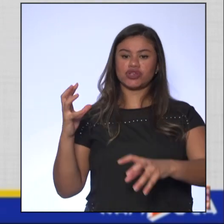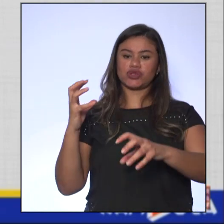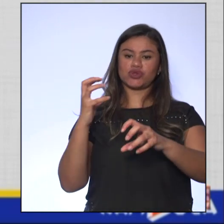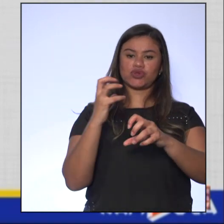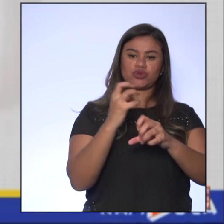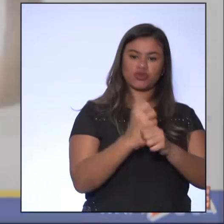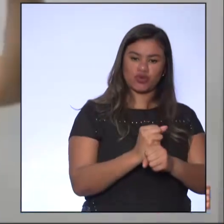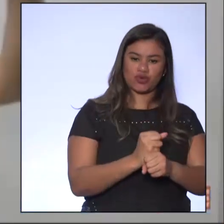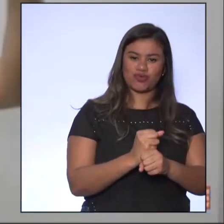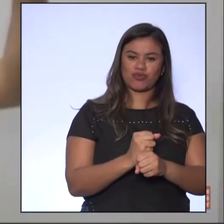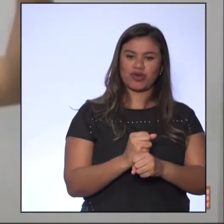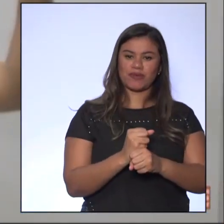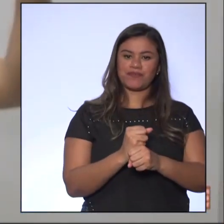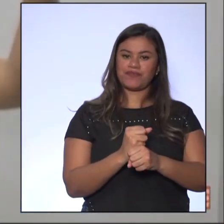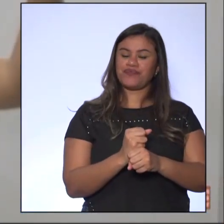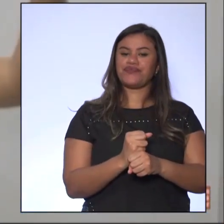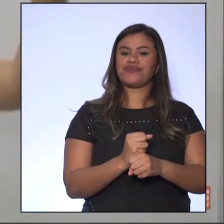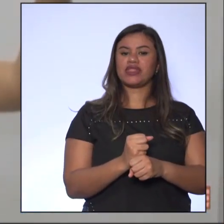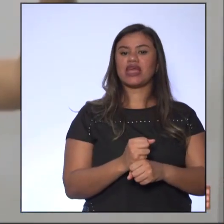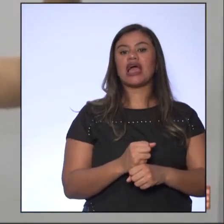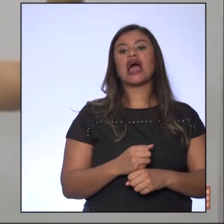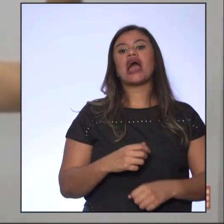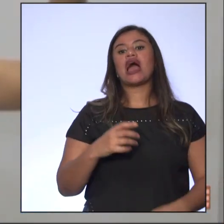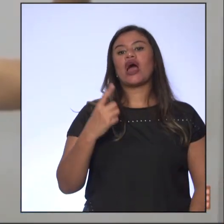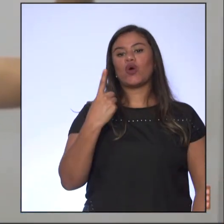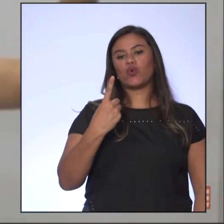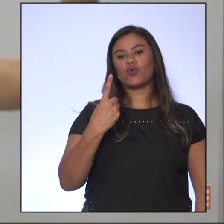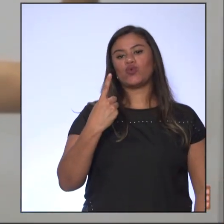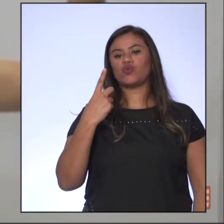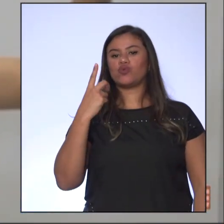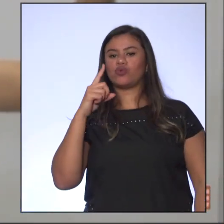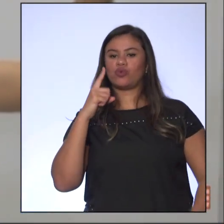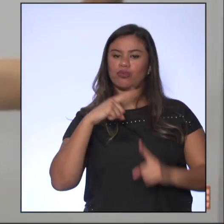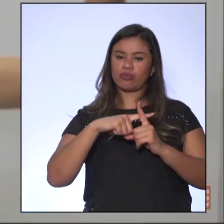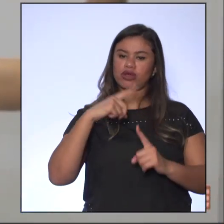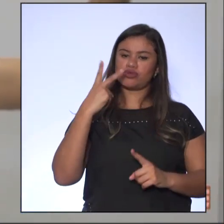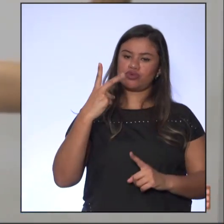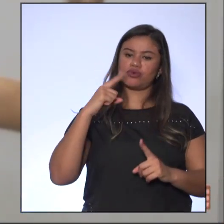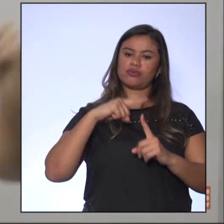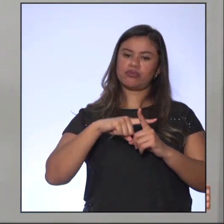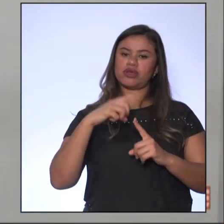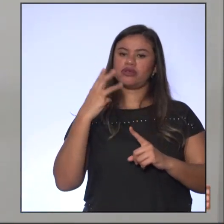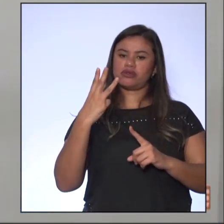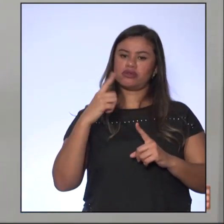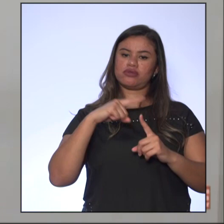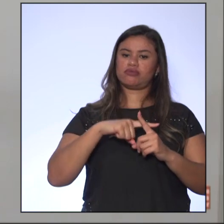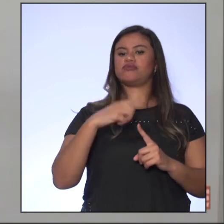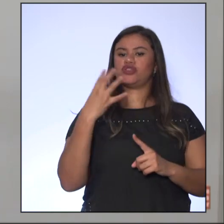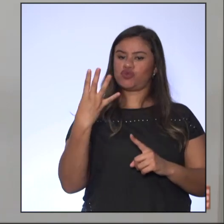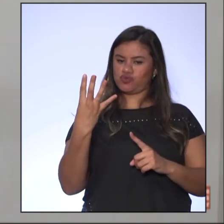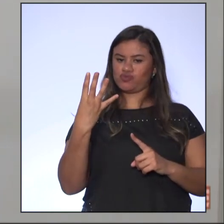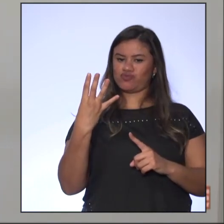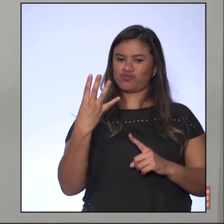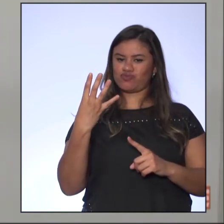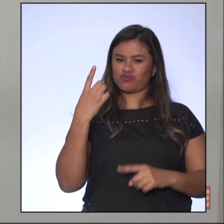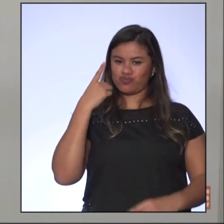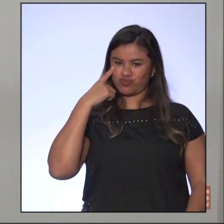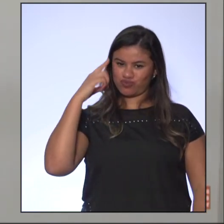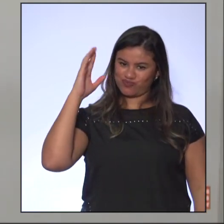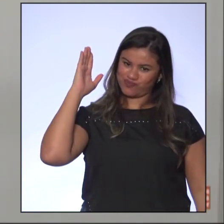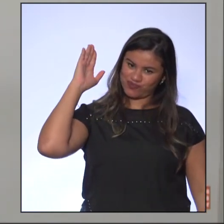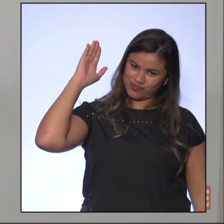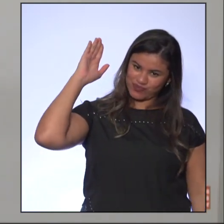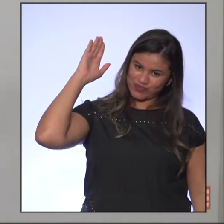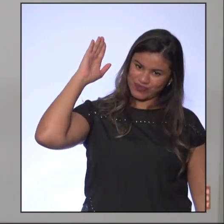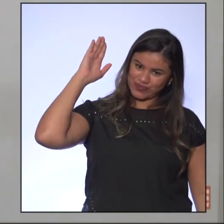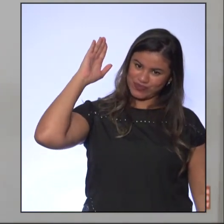tio aqui. Aqui a soma dos pesos, 1 mais 2 mais 3 mais 4. Então, é nessa ideia